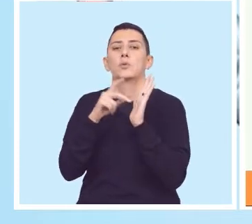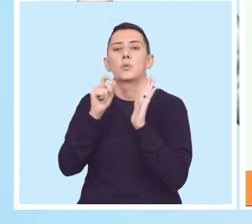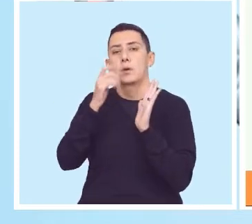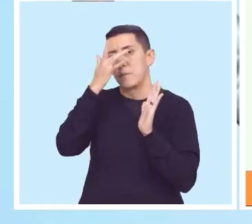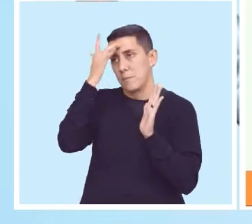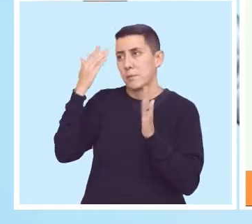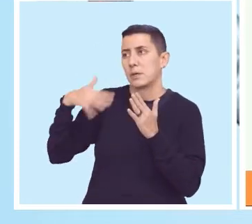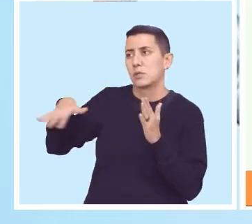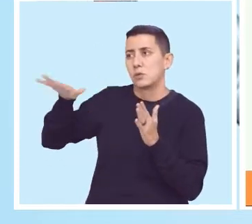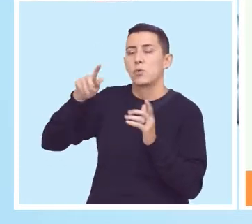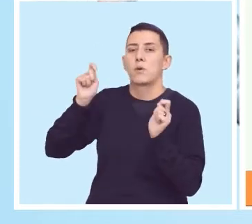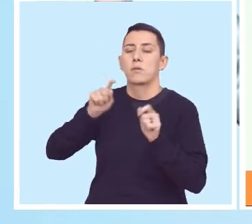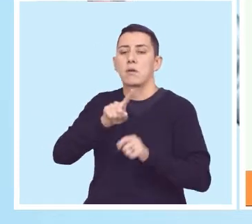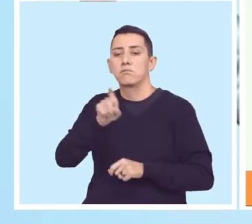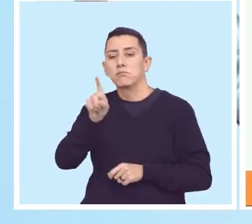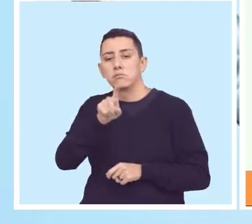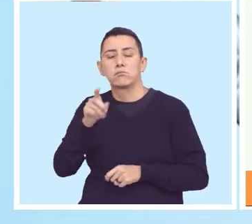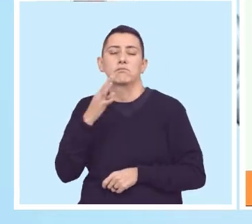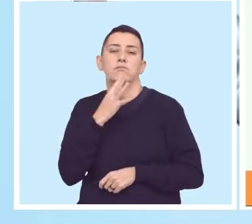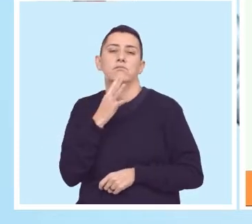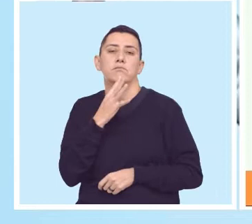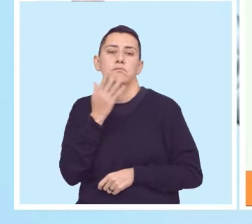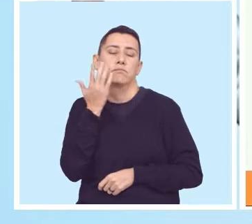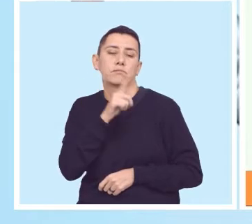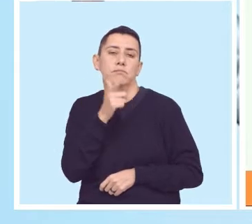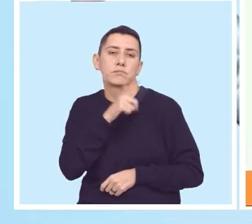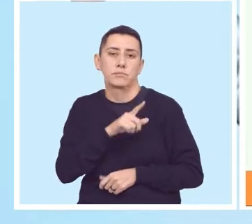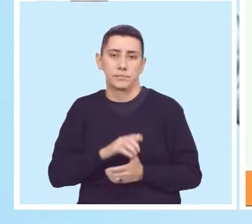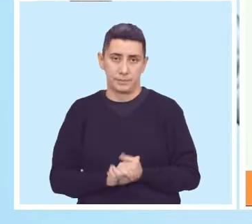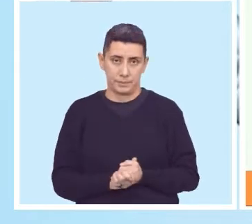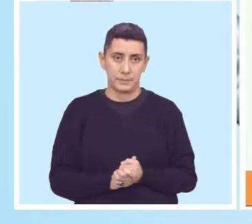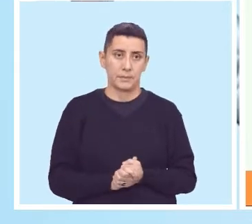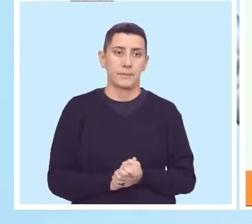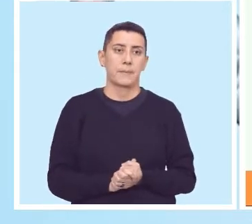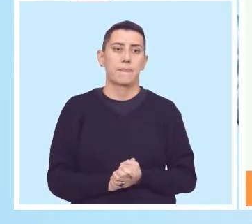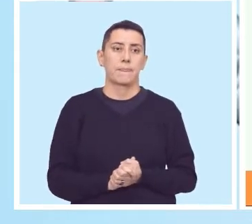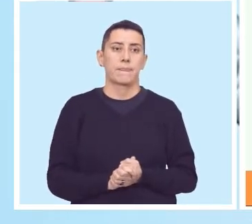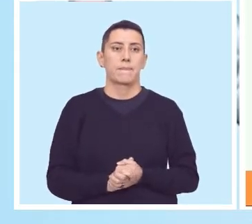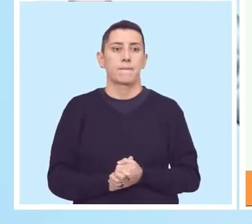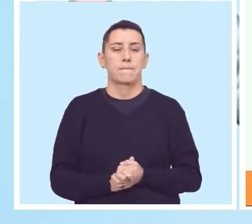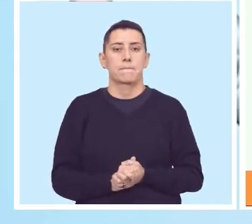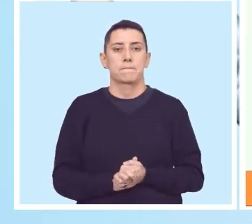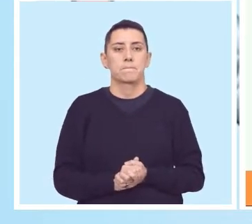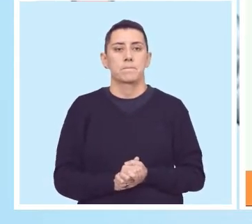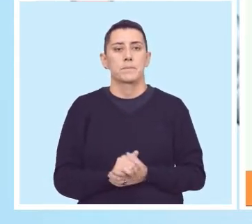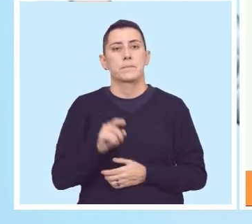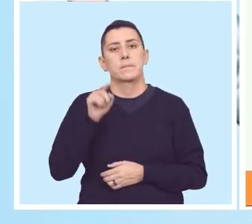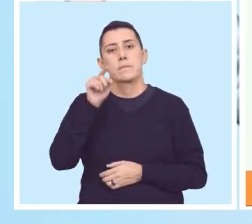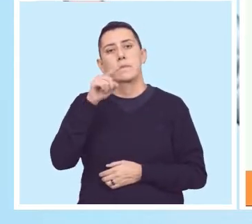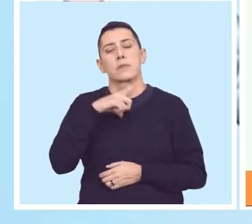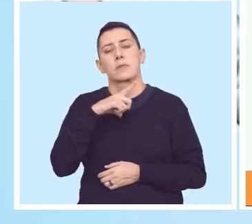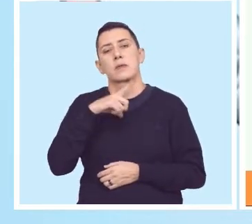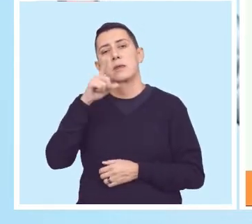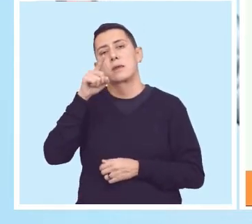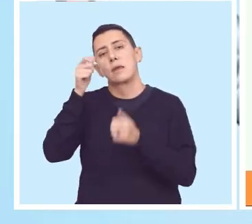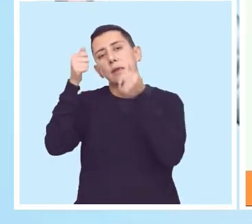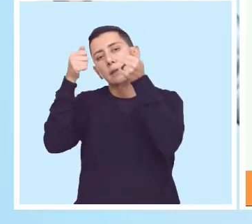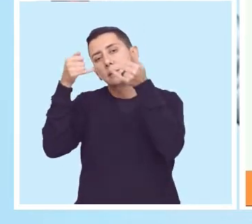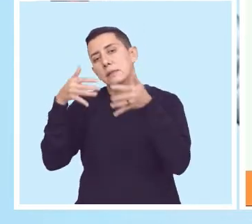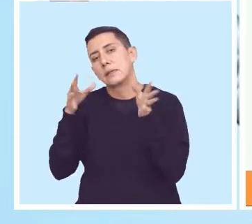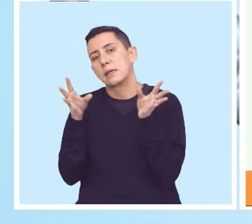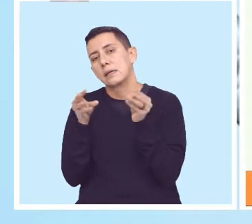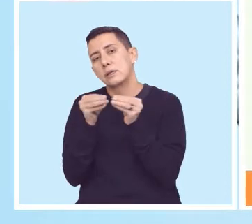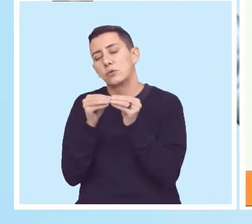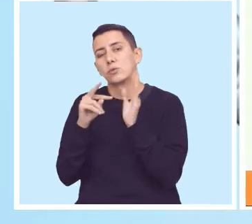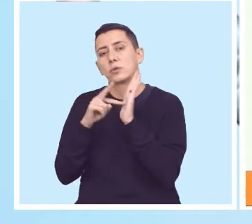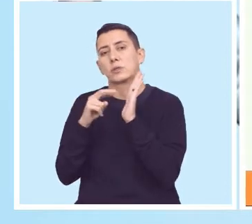acesso. Então, aqui nós temos a apresentação, uma espécie de um resumo relacionado ao Igarapé